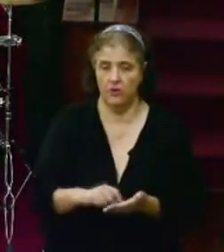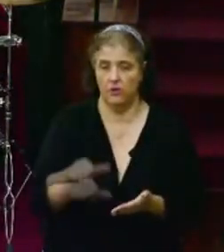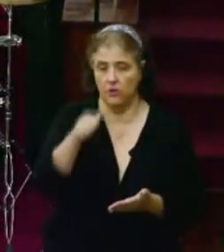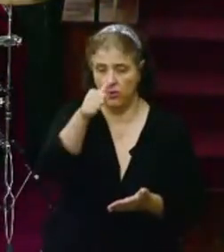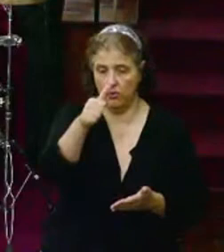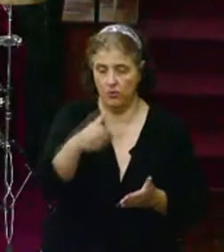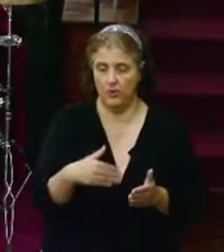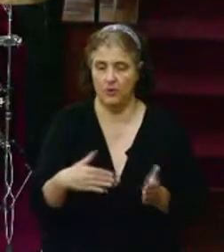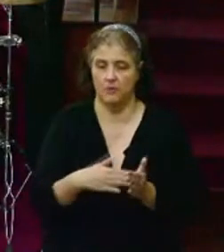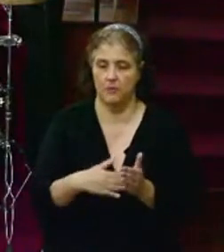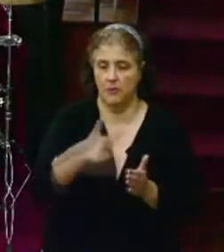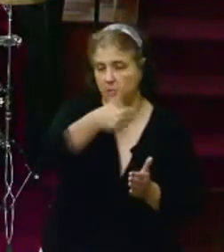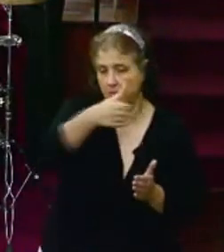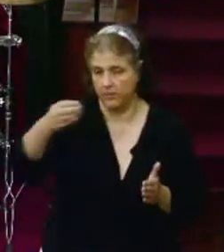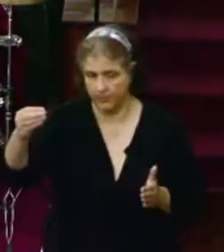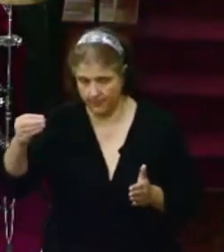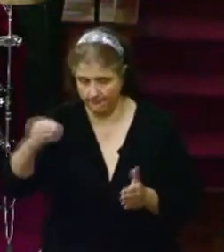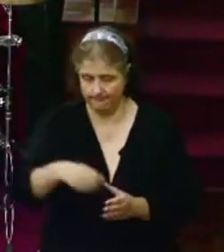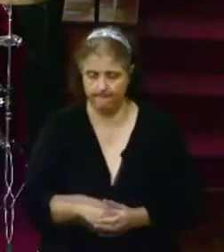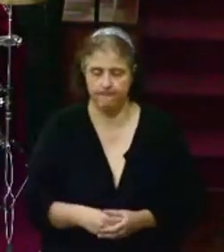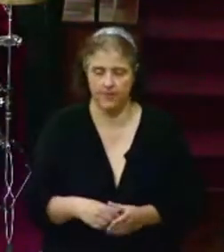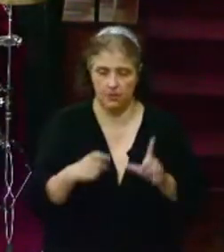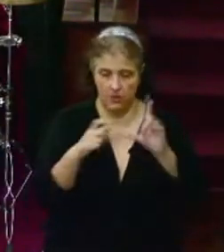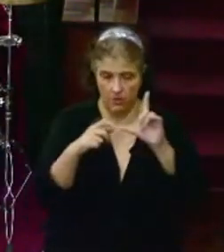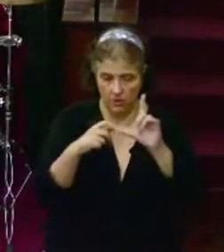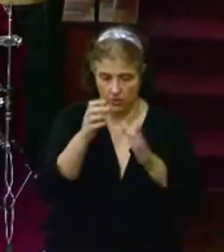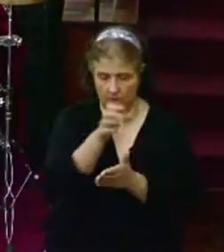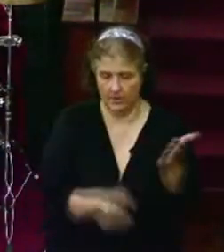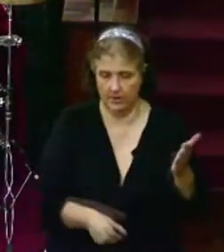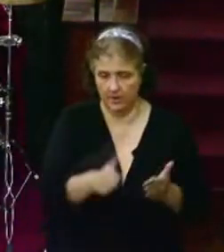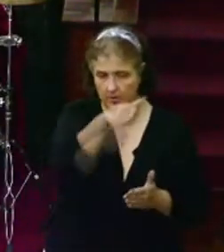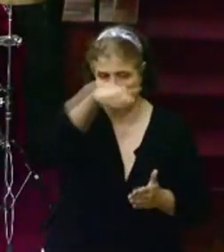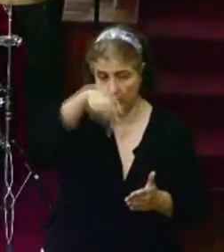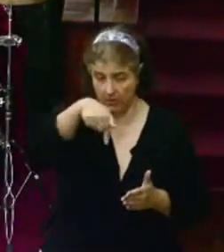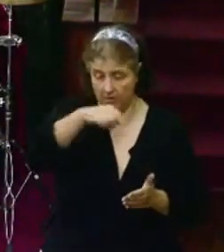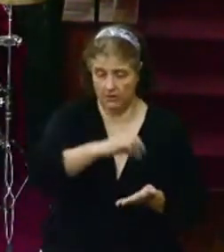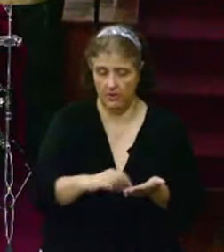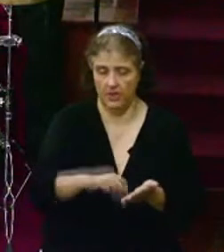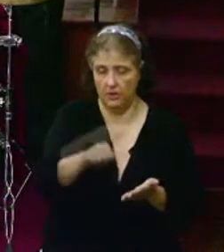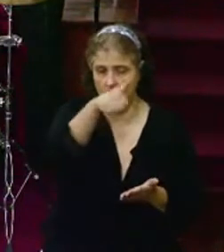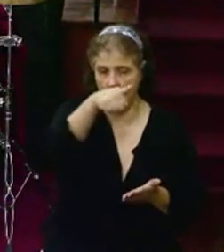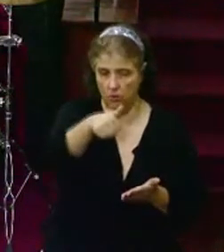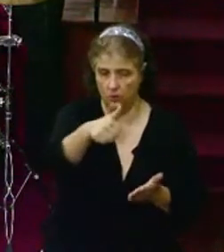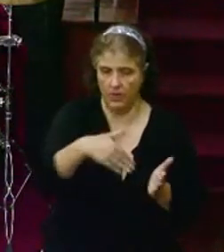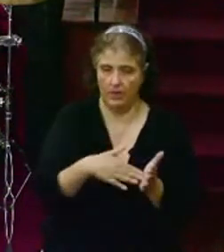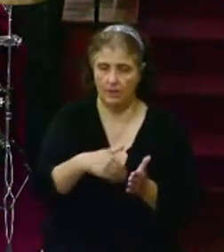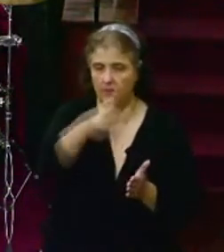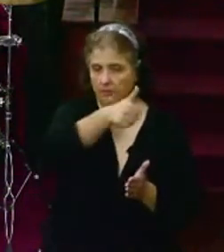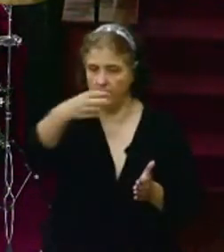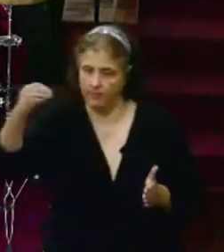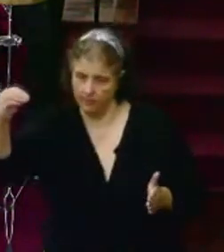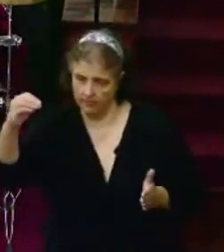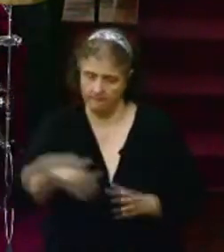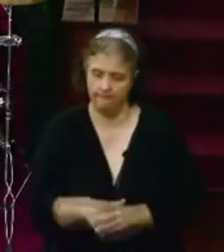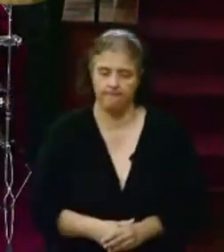1 a 10. Lucas, capítulo 7, dos versos 1 a 10,